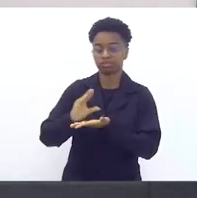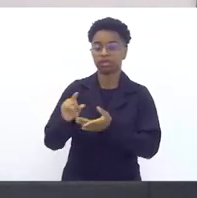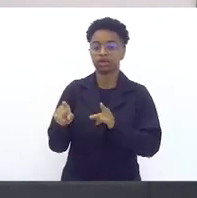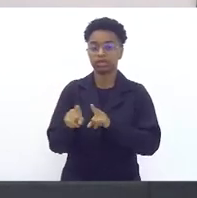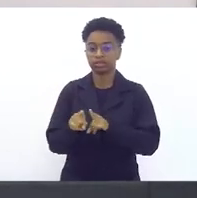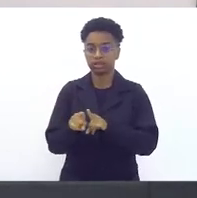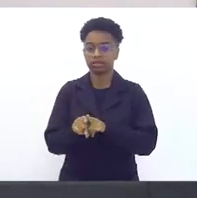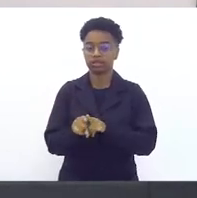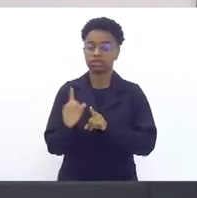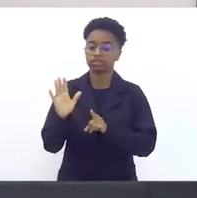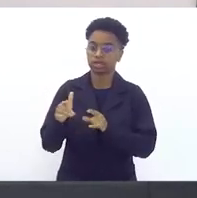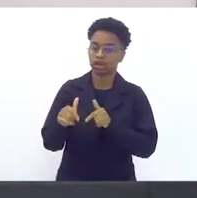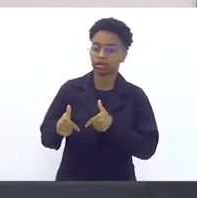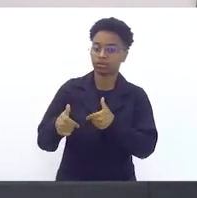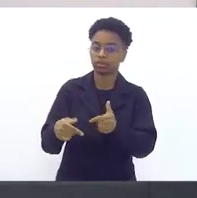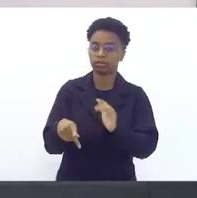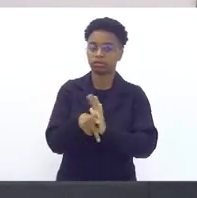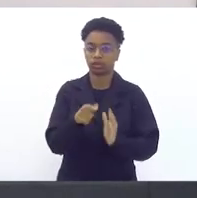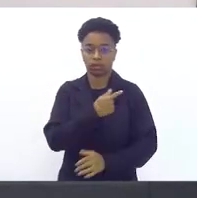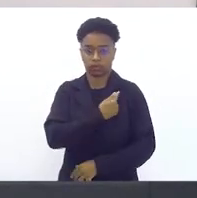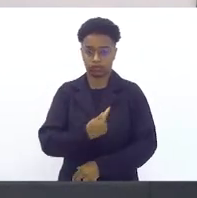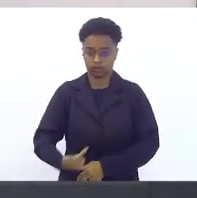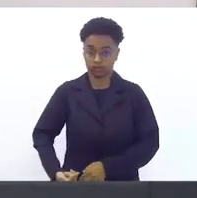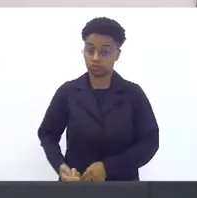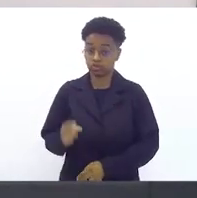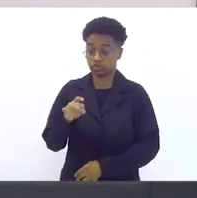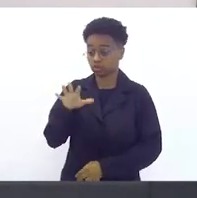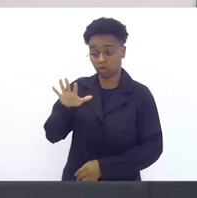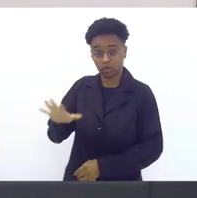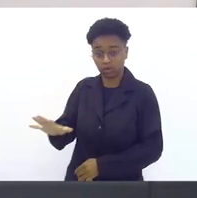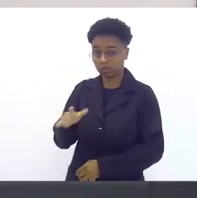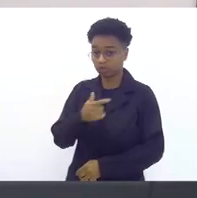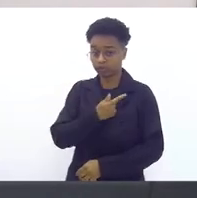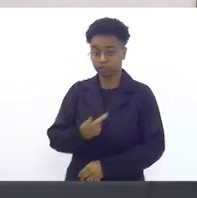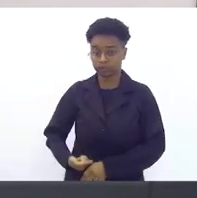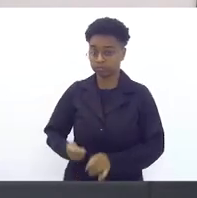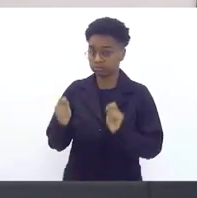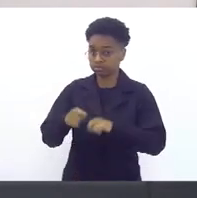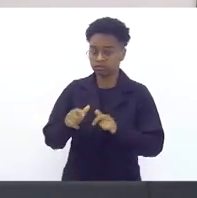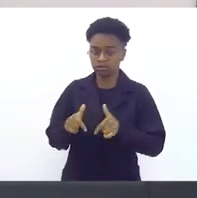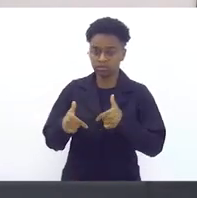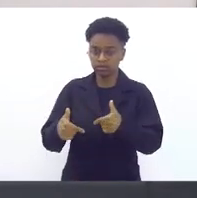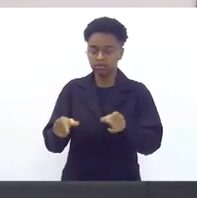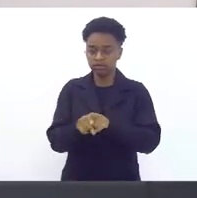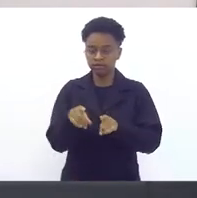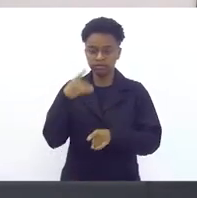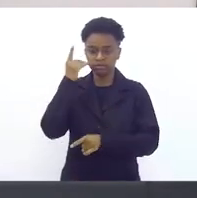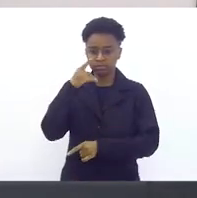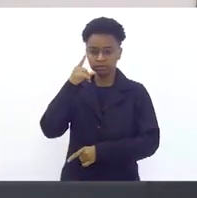gesto feito pelo governador do Estado, que só ele pode fazer, né? O próprio